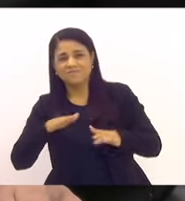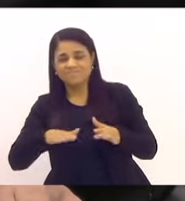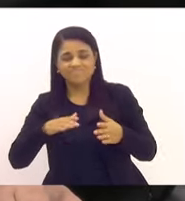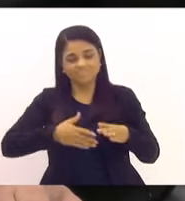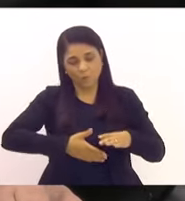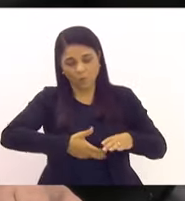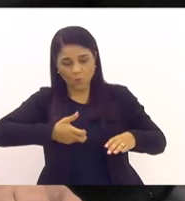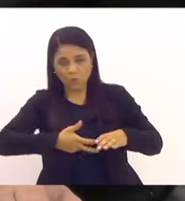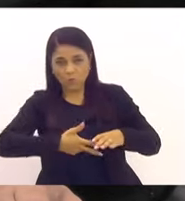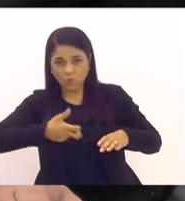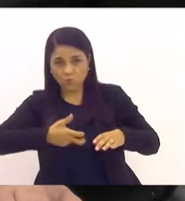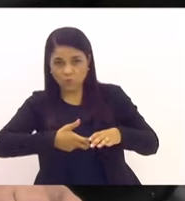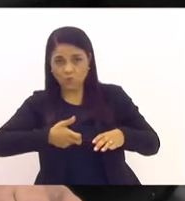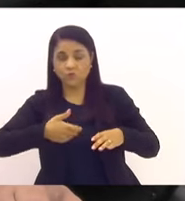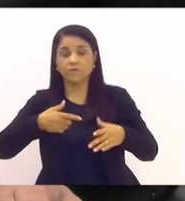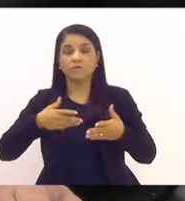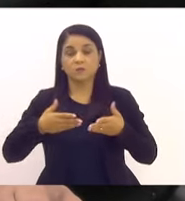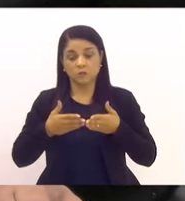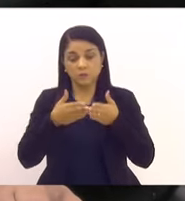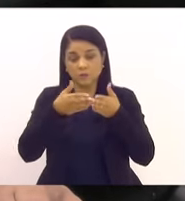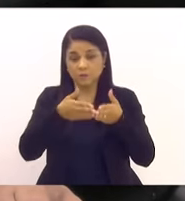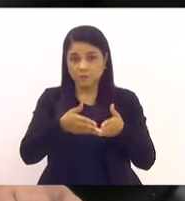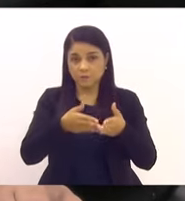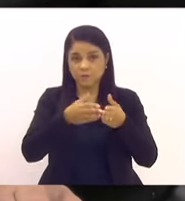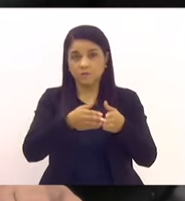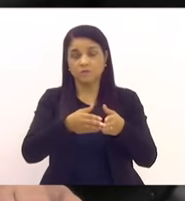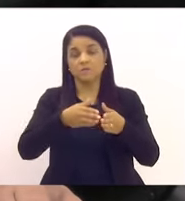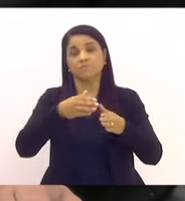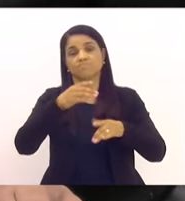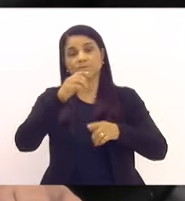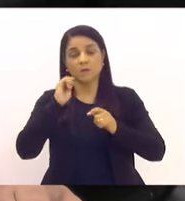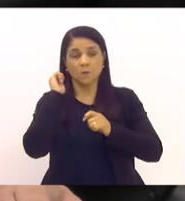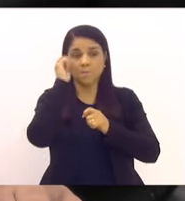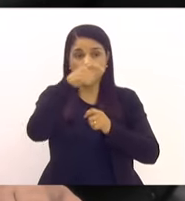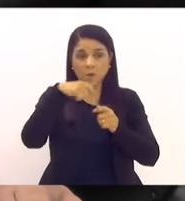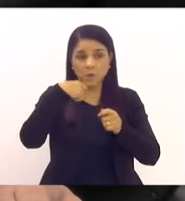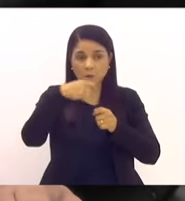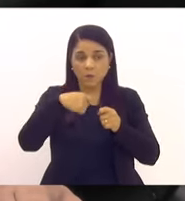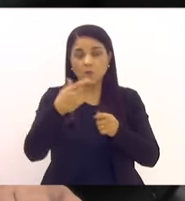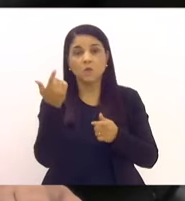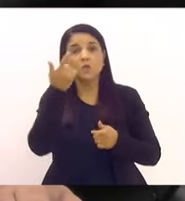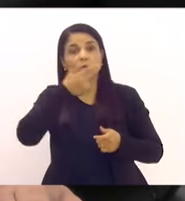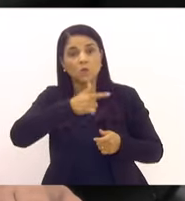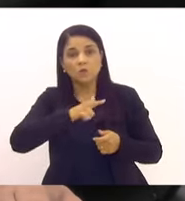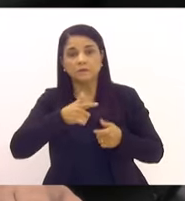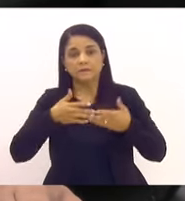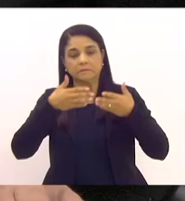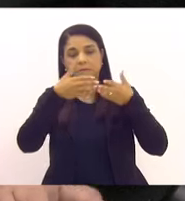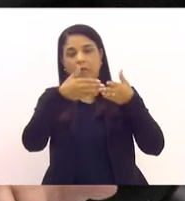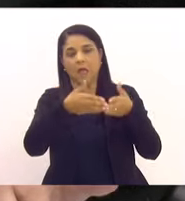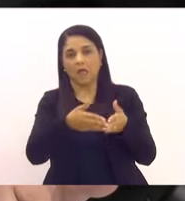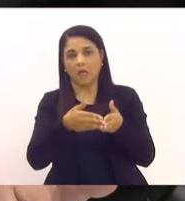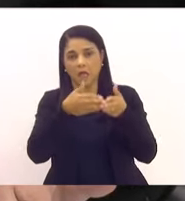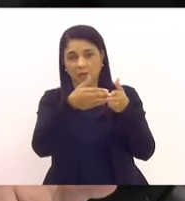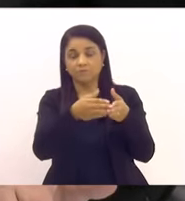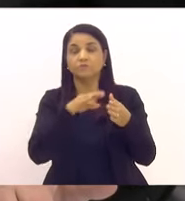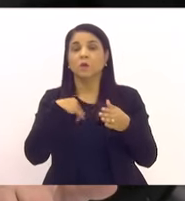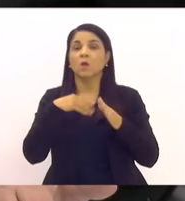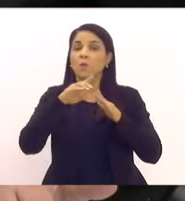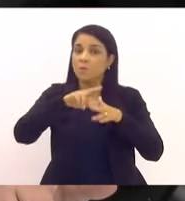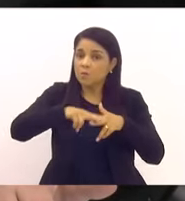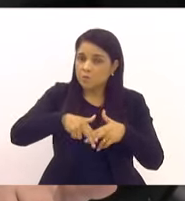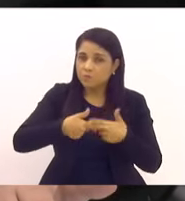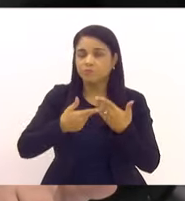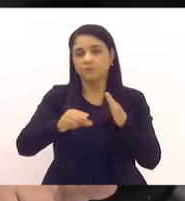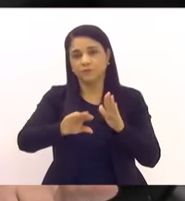passagem para que os pescadores acessem o mar. Então, essa foi a minha dúvida e, por isso, fiz a emenda. Não é?